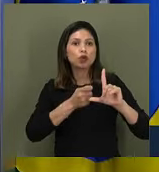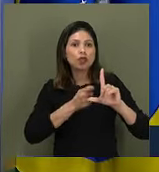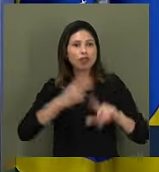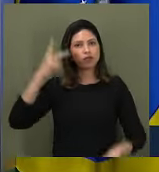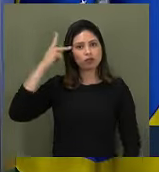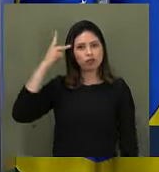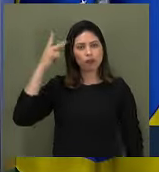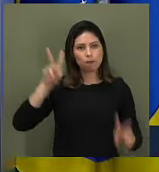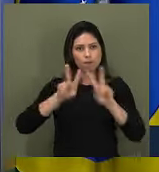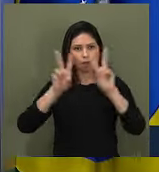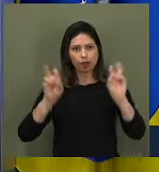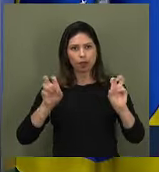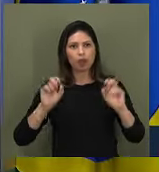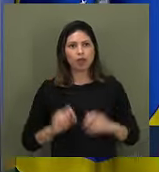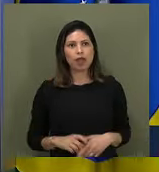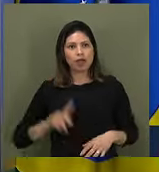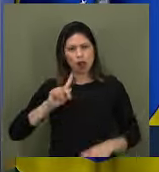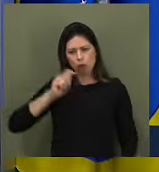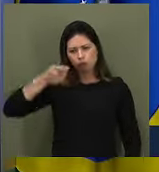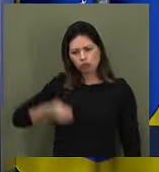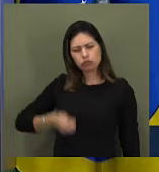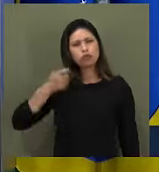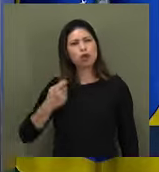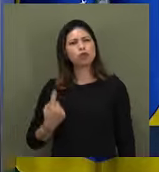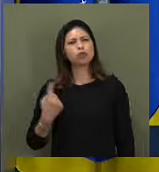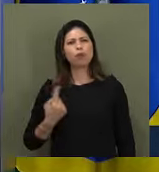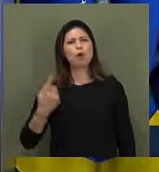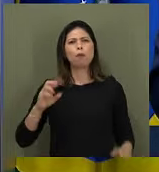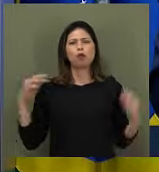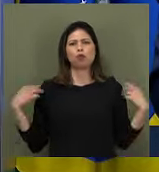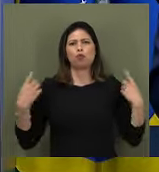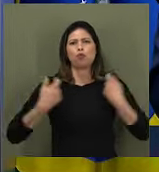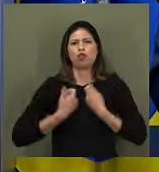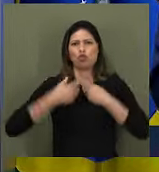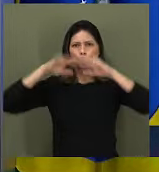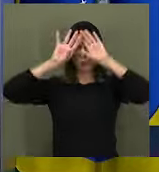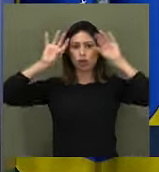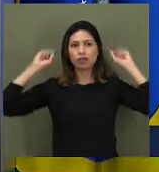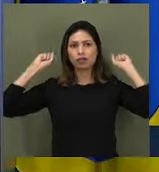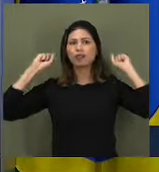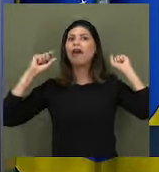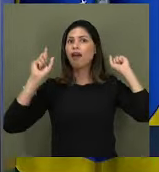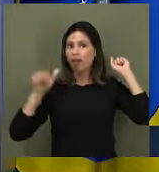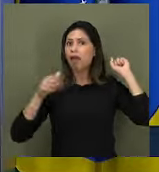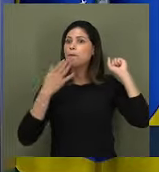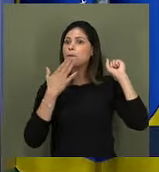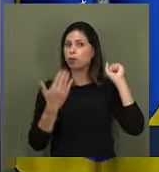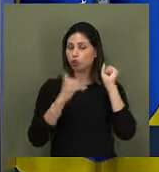decisões solitárias de um Ministro do Supremo em inquérito anômalos inquéritos